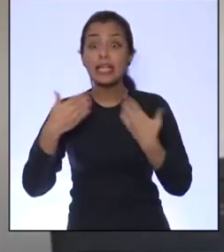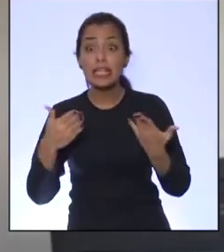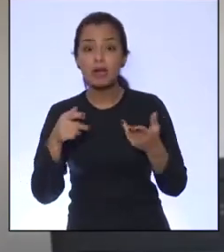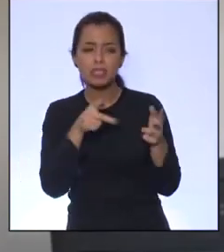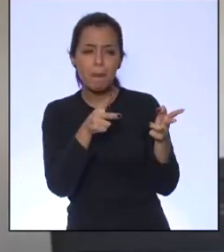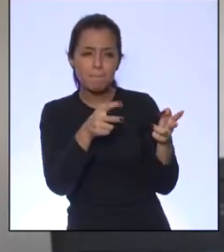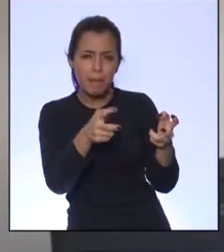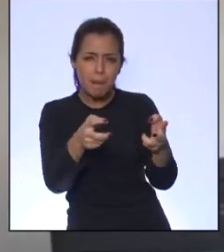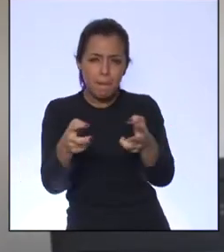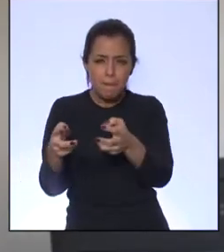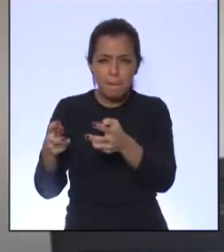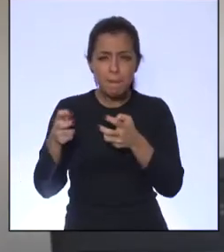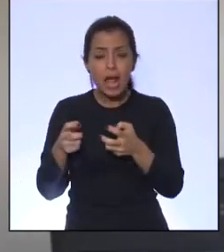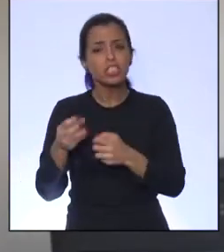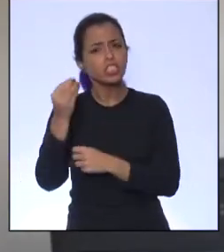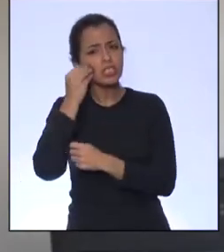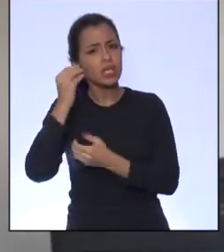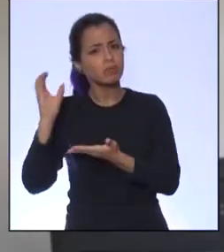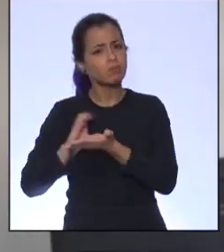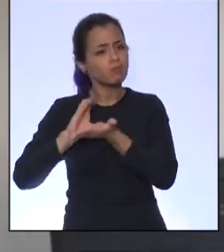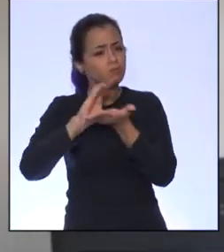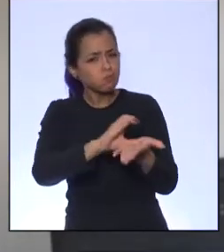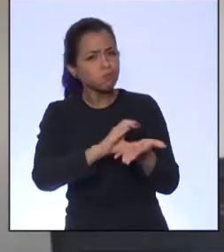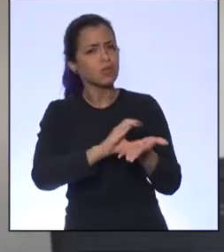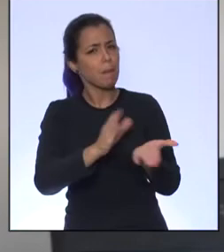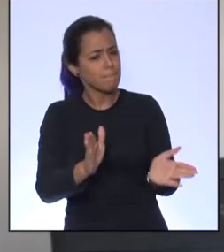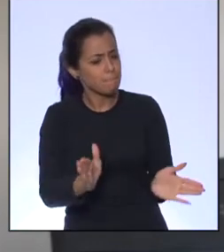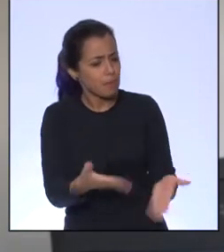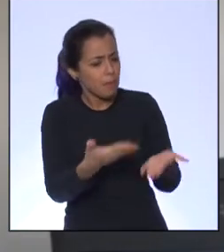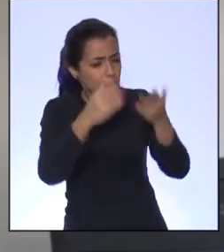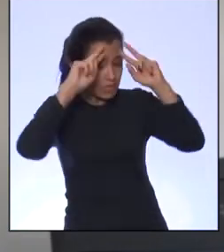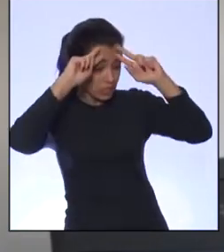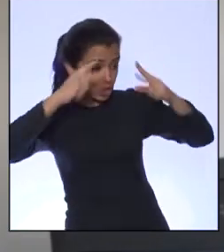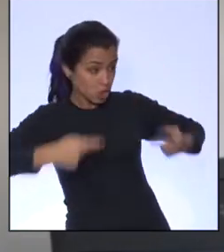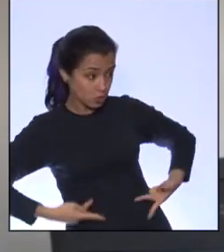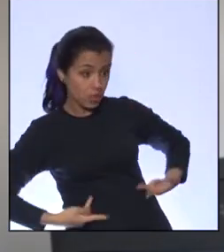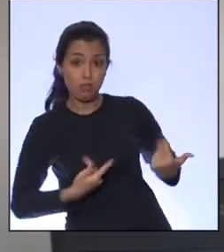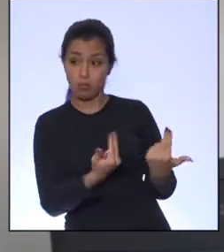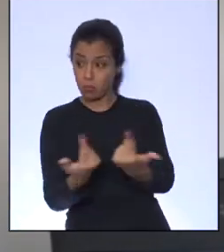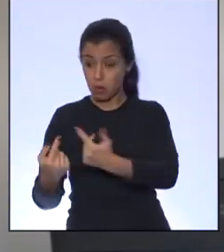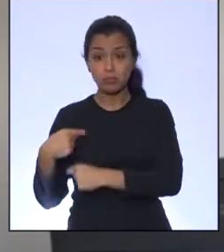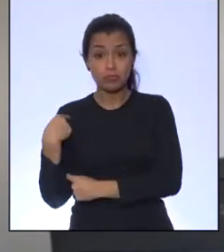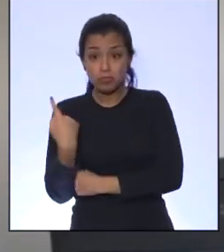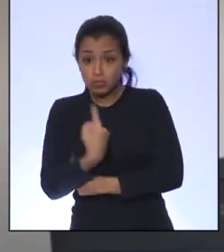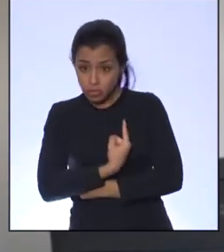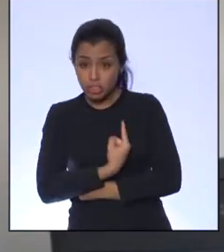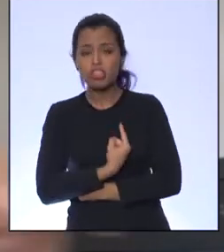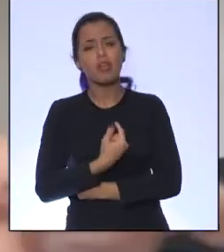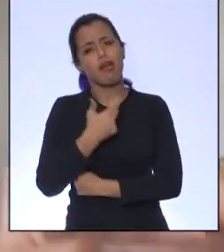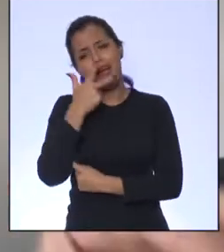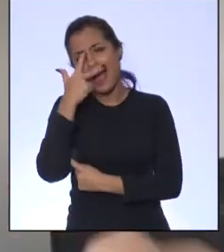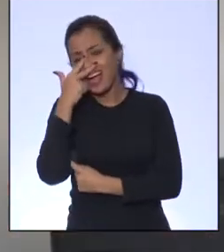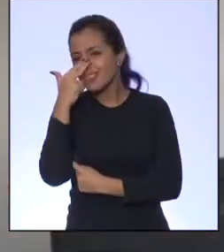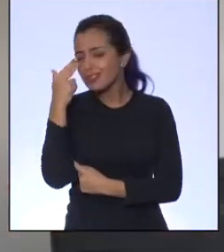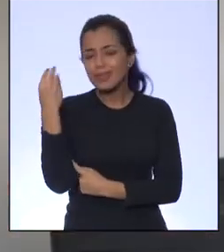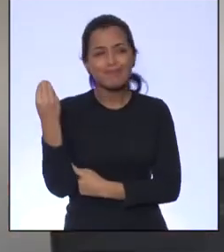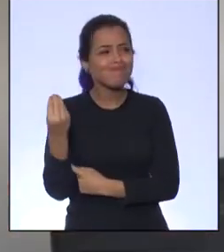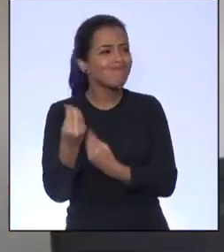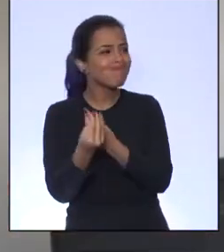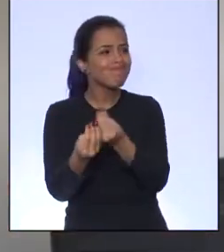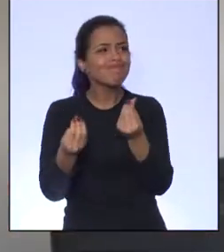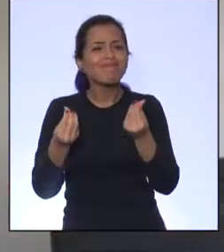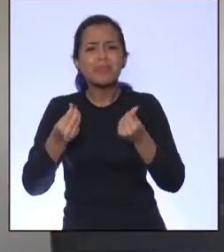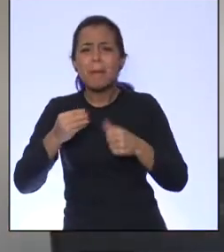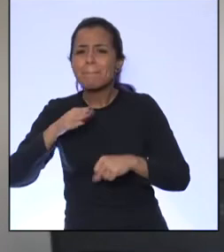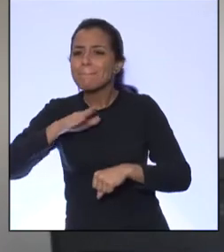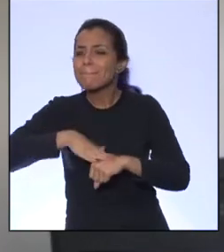investindo no ser humano e investindo em nós como ser humano, eu acho que é, sim, um